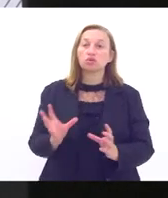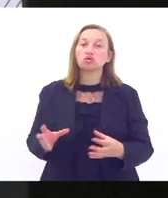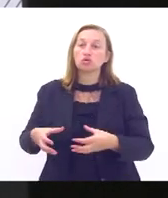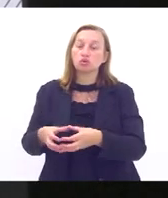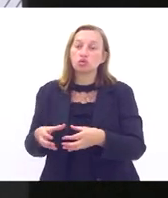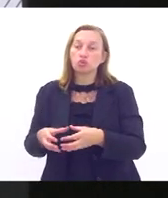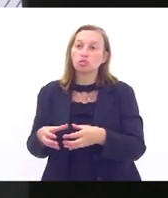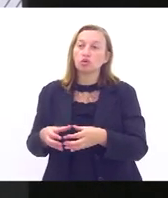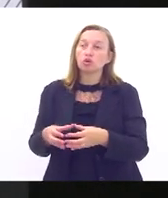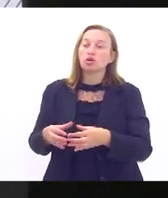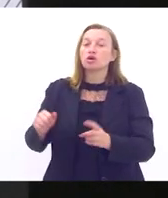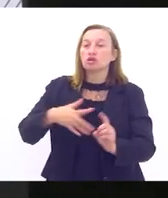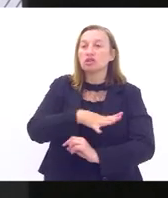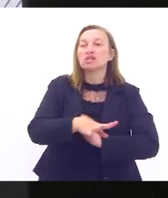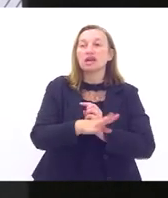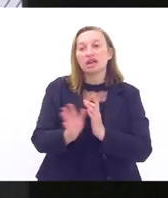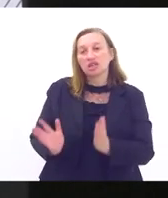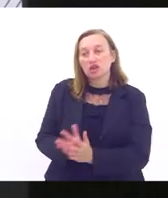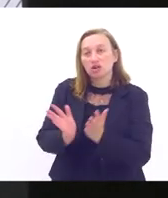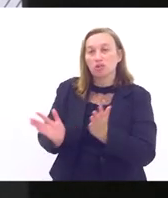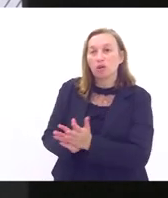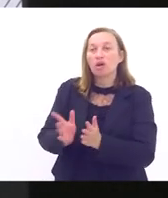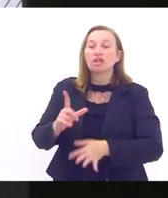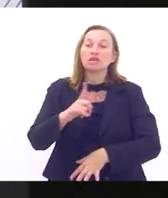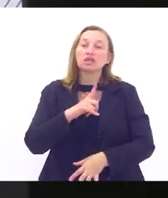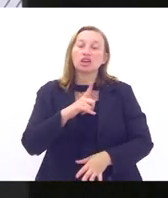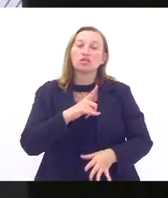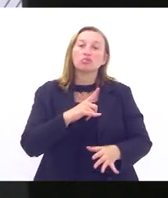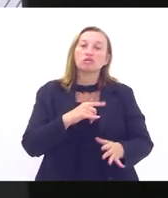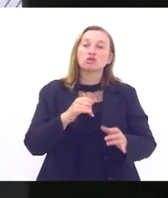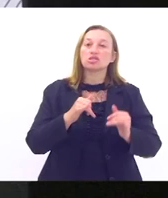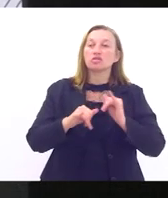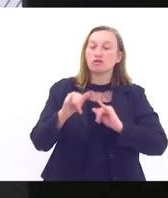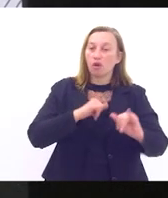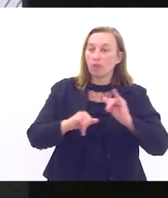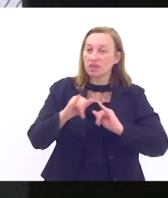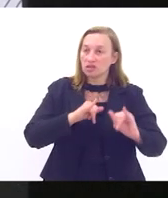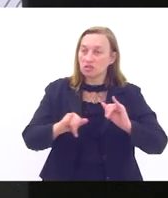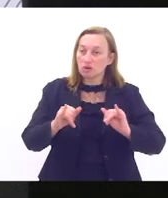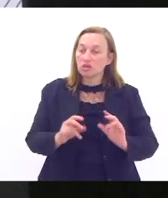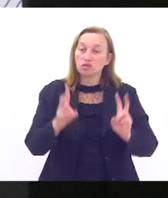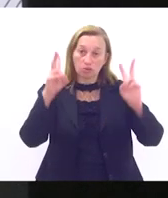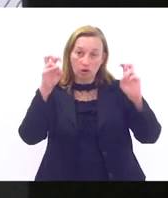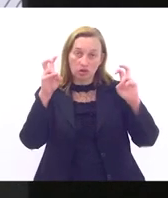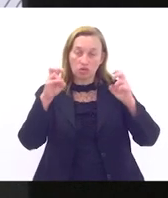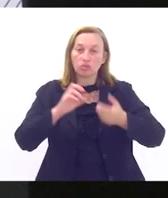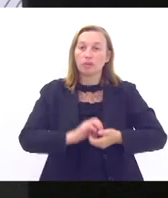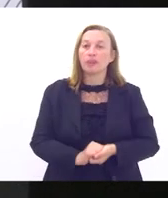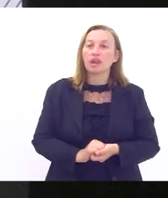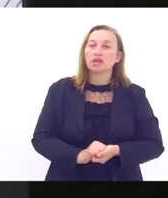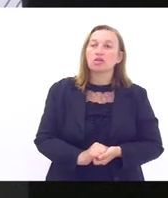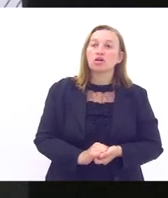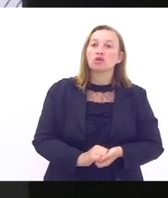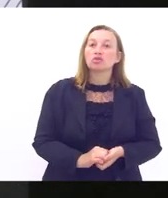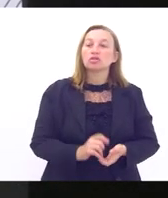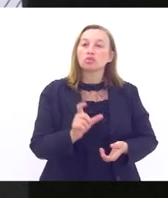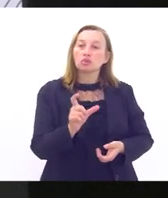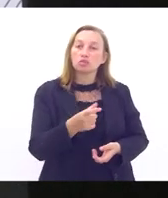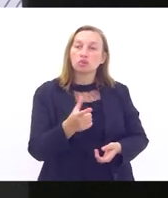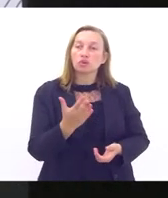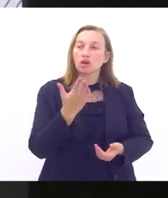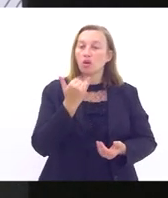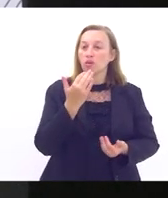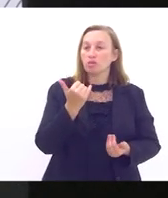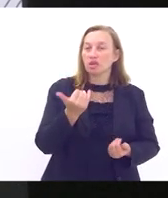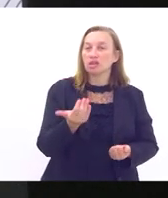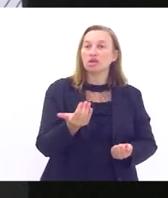mais vulneráveis. Isso a gente tem diagnóstico fechado, né, a respeito. É, o auxílio alimentação e transporte são